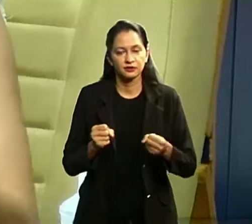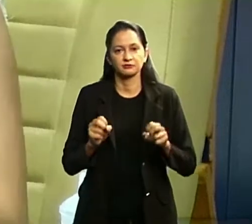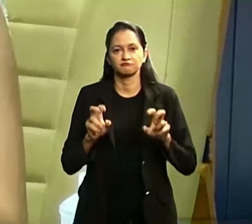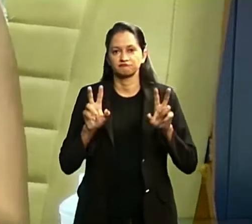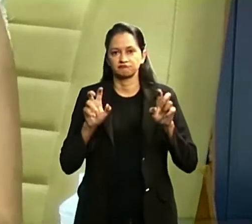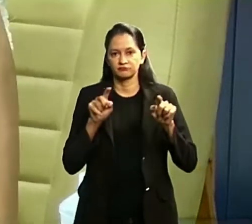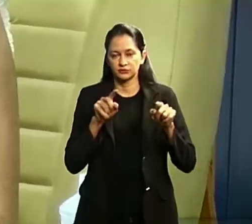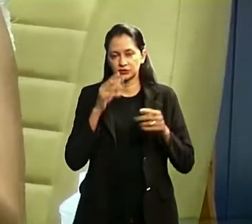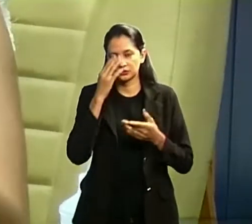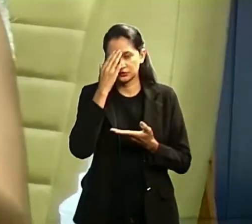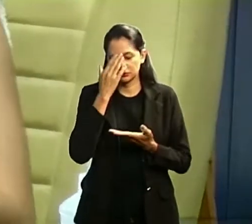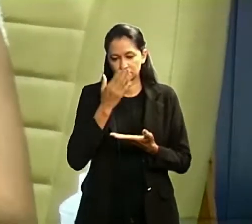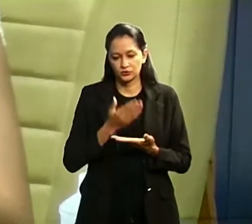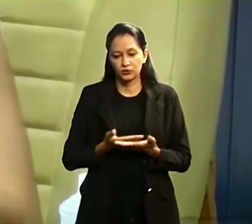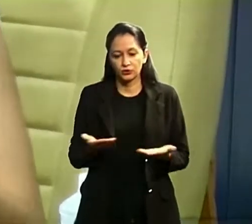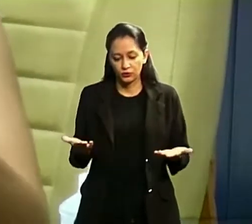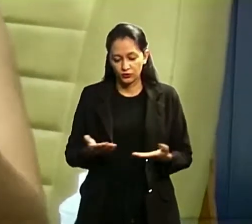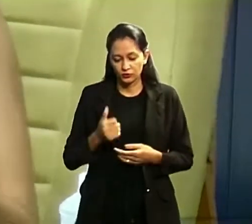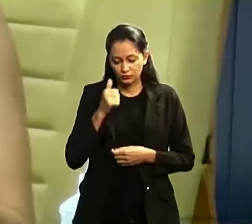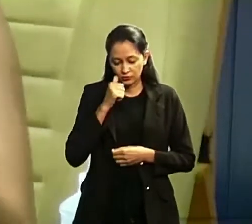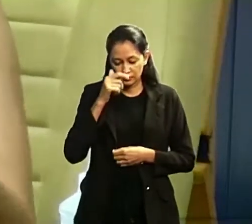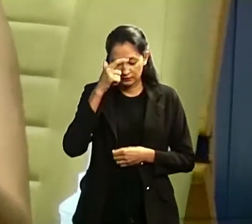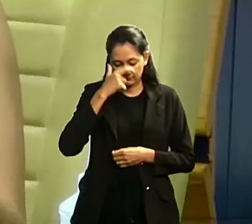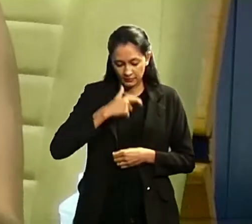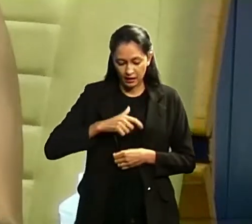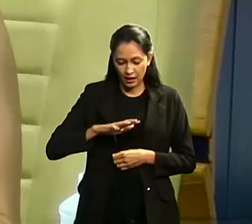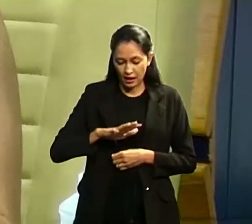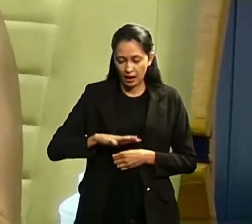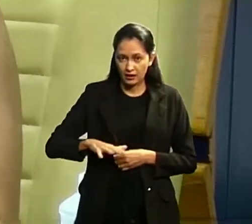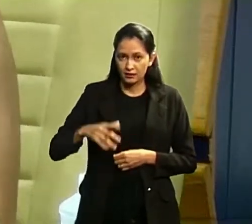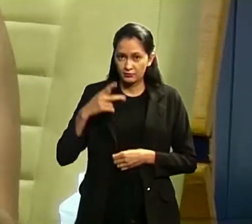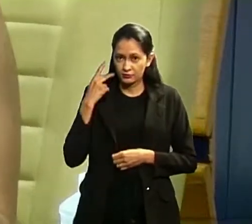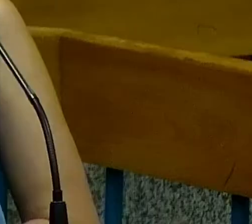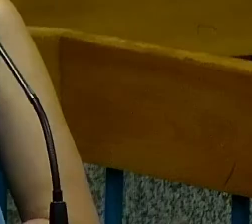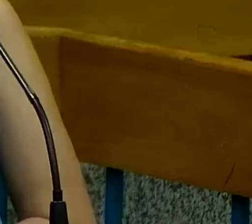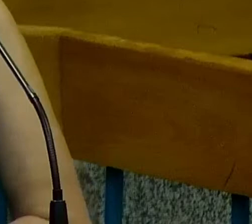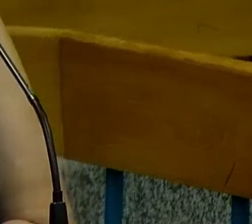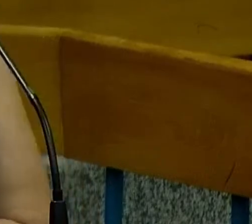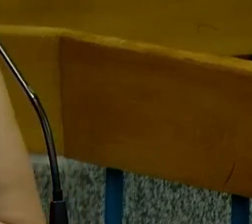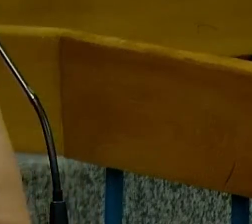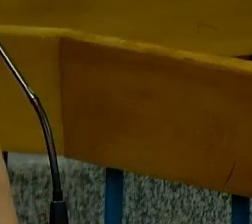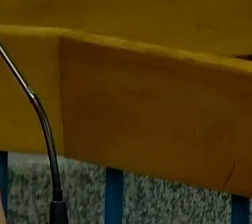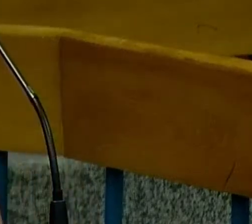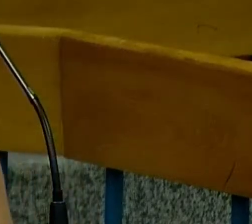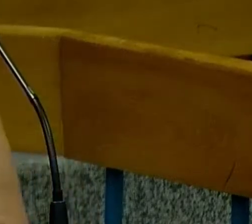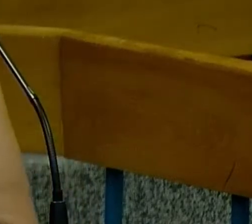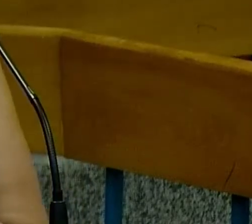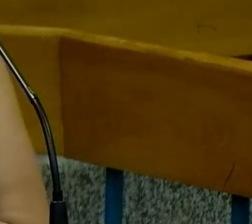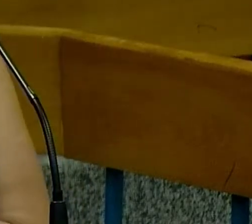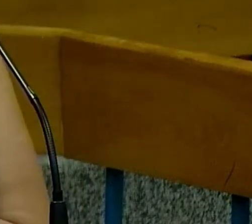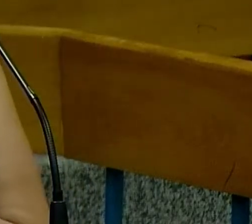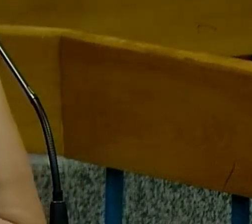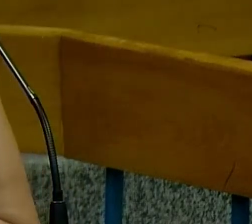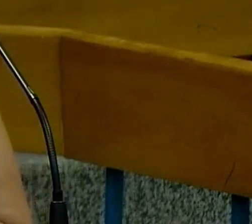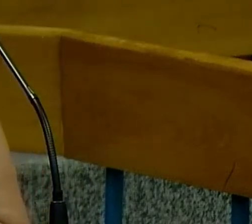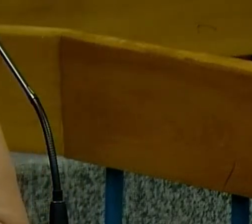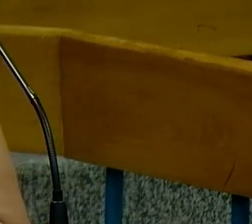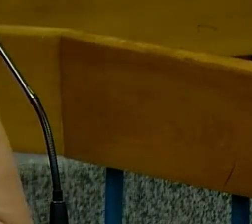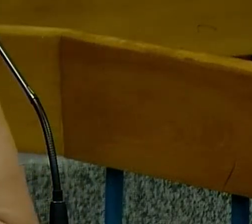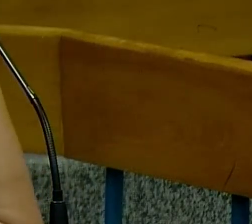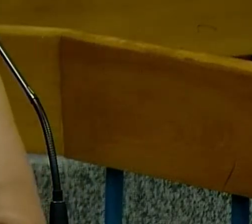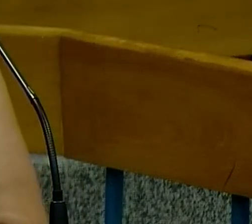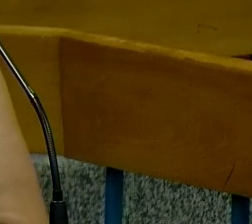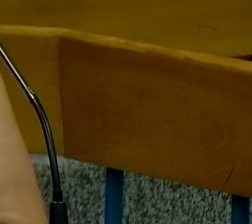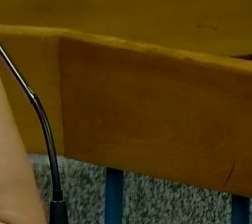acredita. Hoje, e ser mulher dentro da política é complicado, porque nós somos minoria, né? Tem pessoas que acreditam que é questão